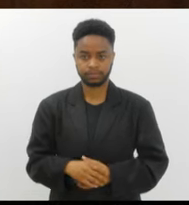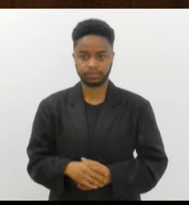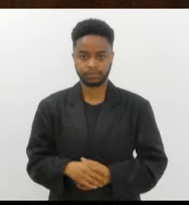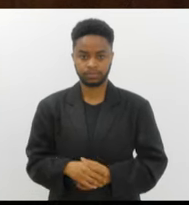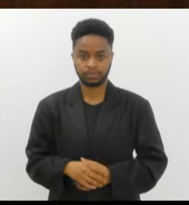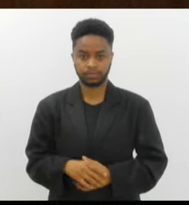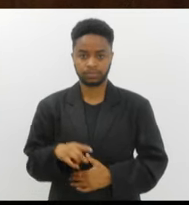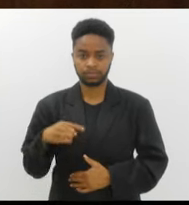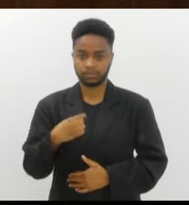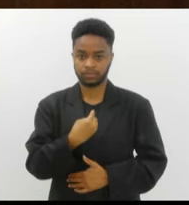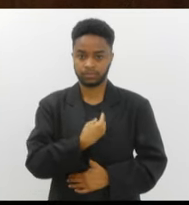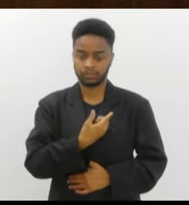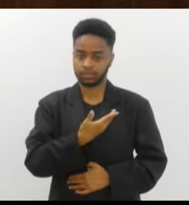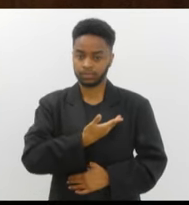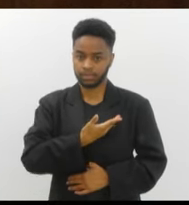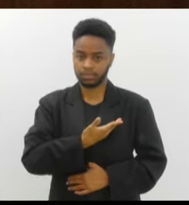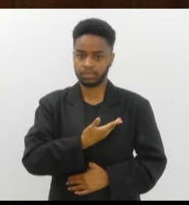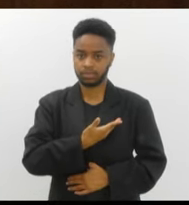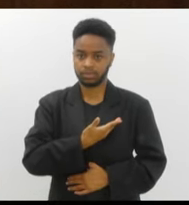nosso querido companheiro